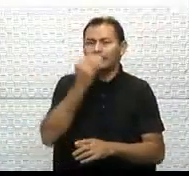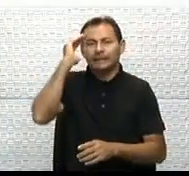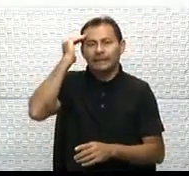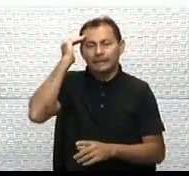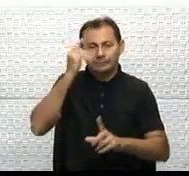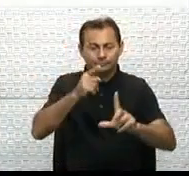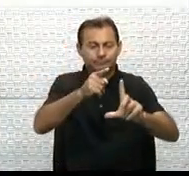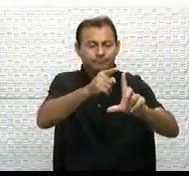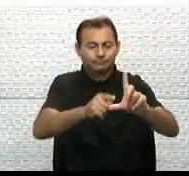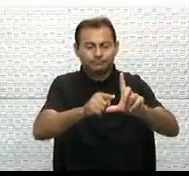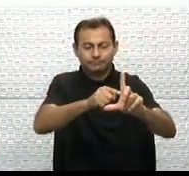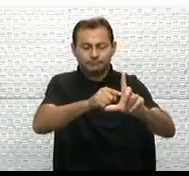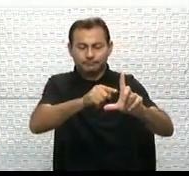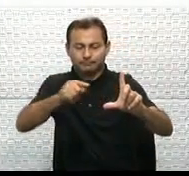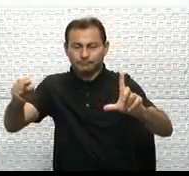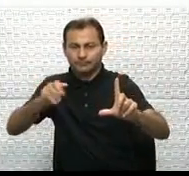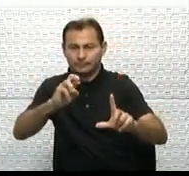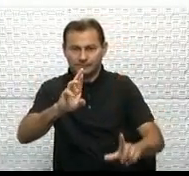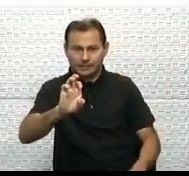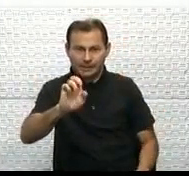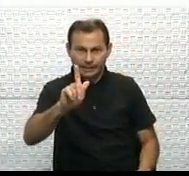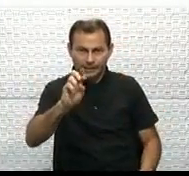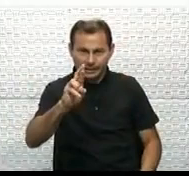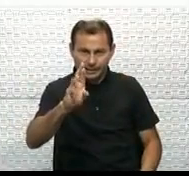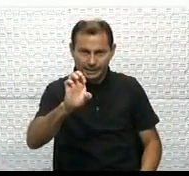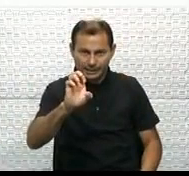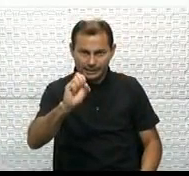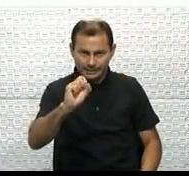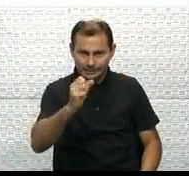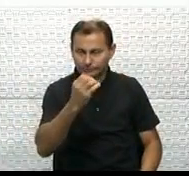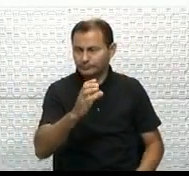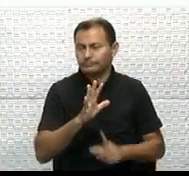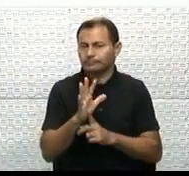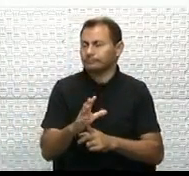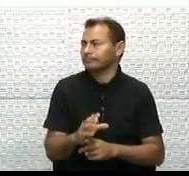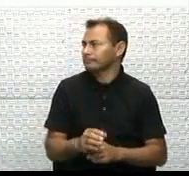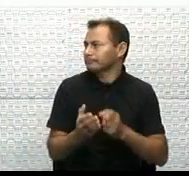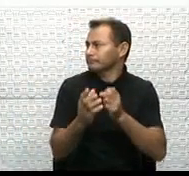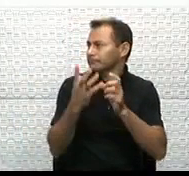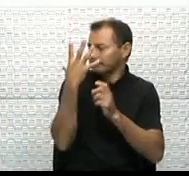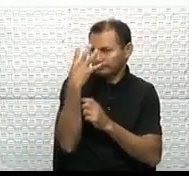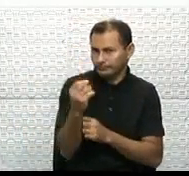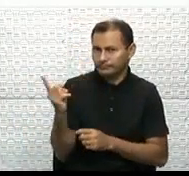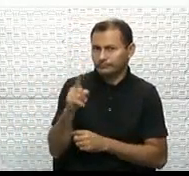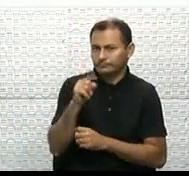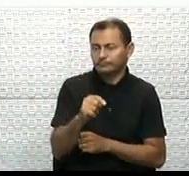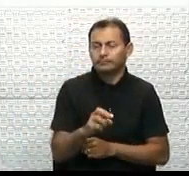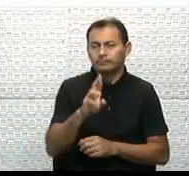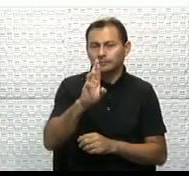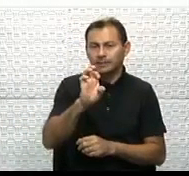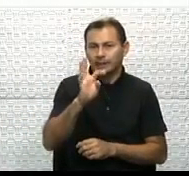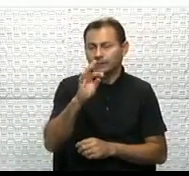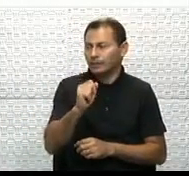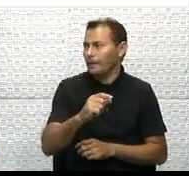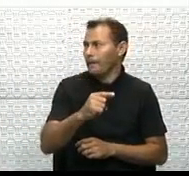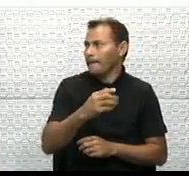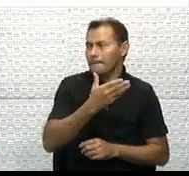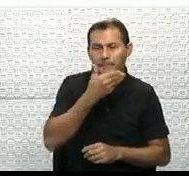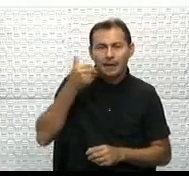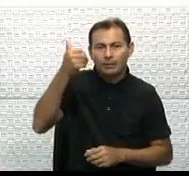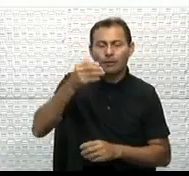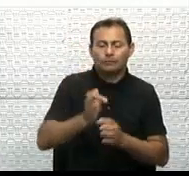por reta de regressão. A linha reta representada na figura abaixo, que é a reta de